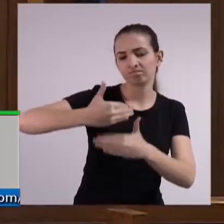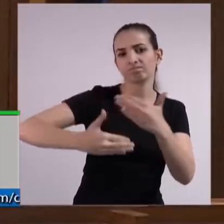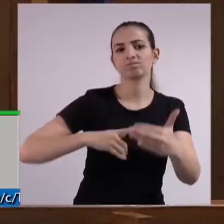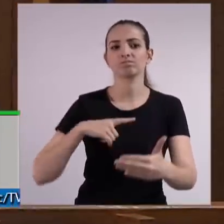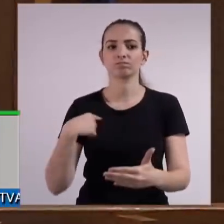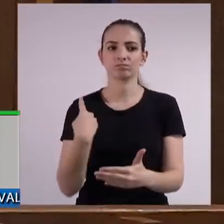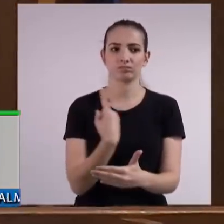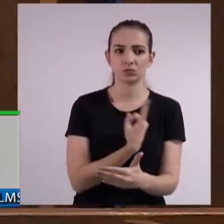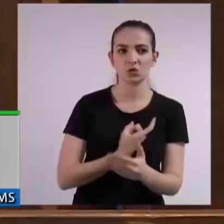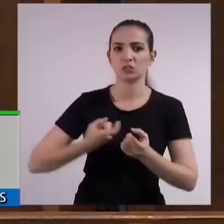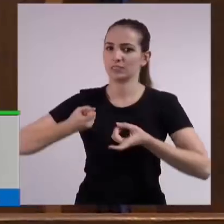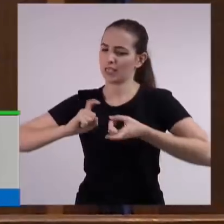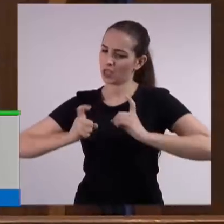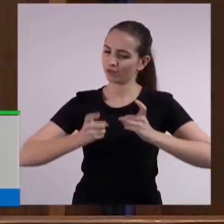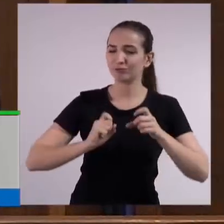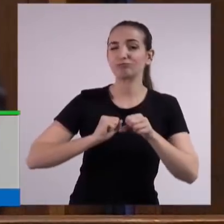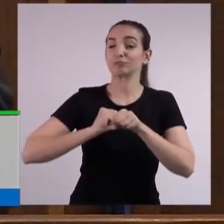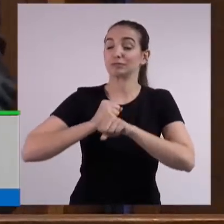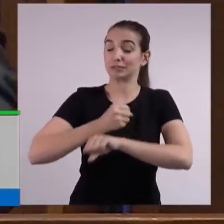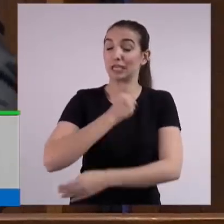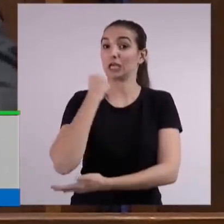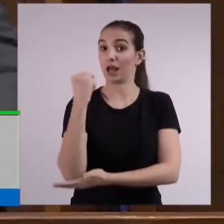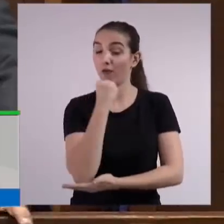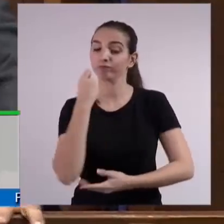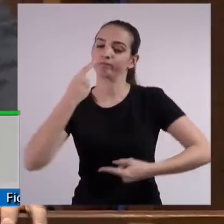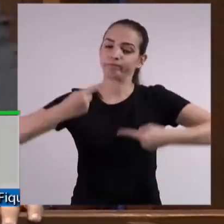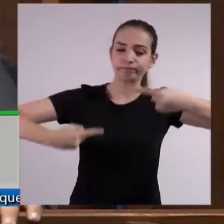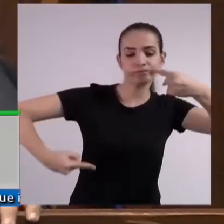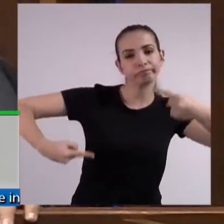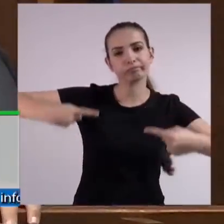inúmeras reuniões e intensas discussões,